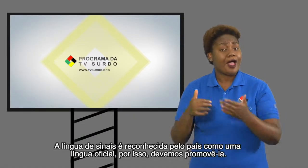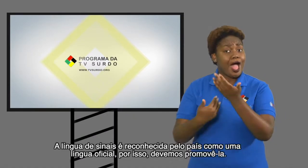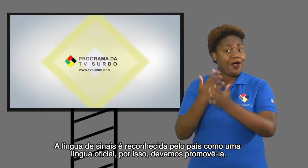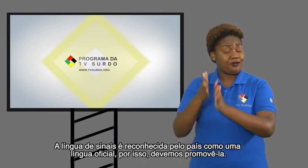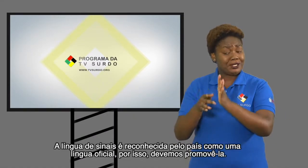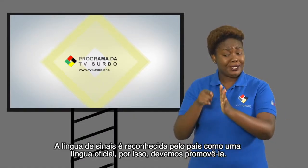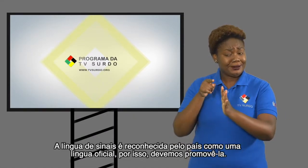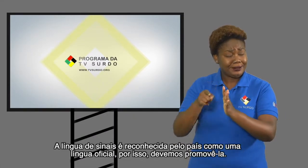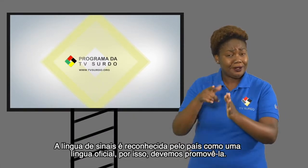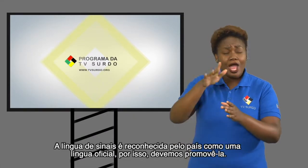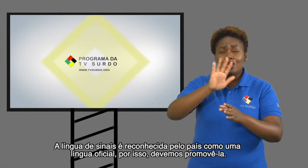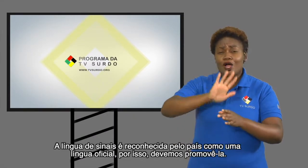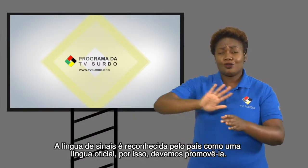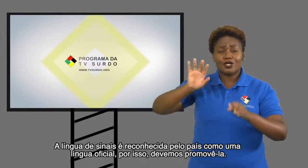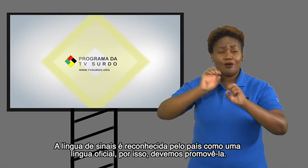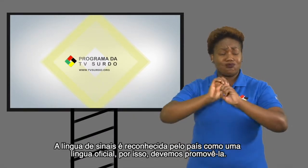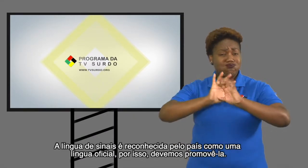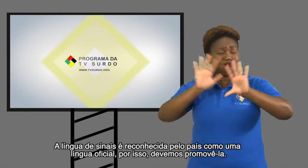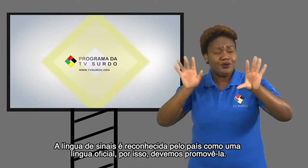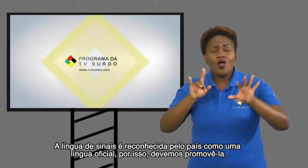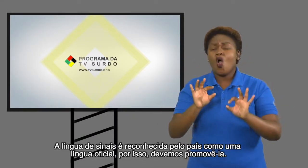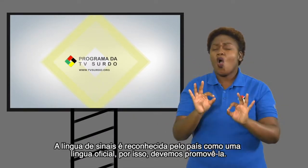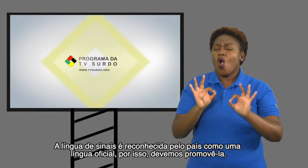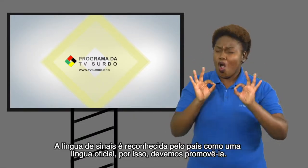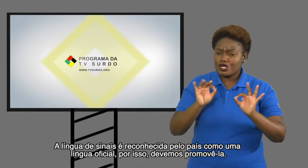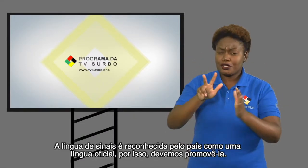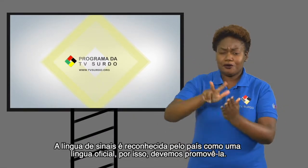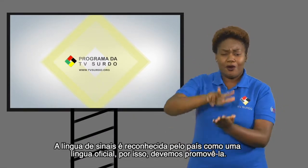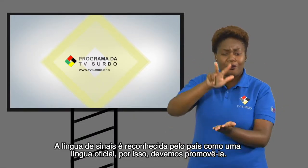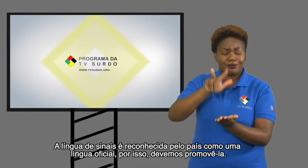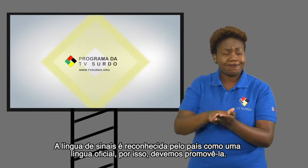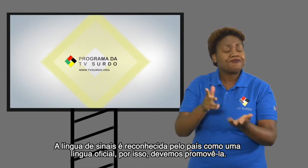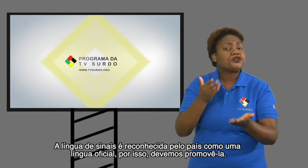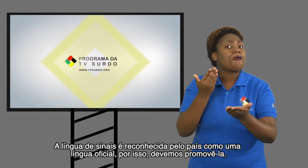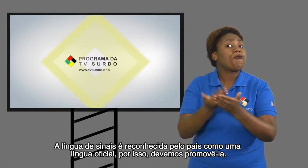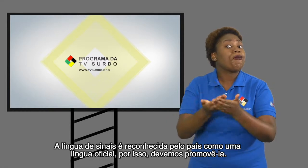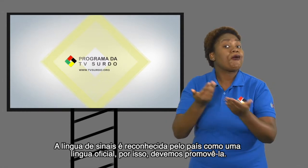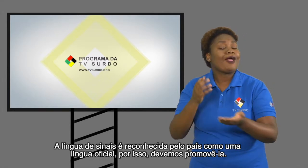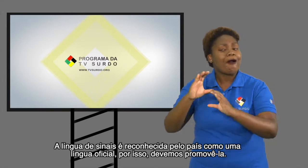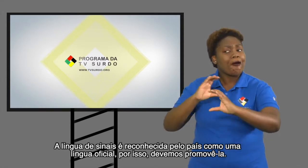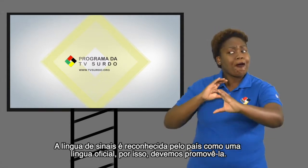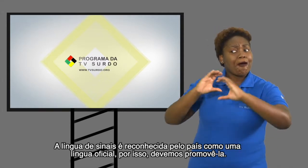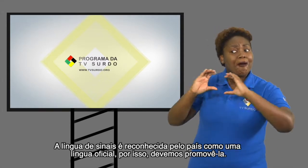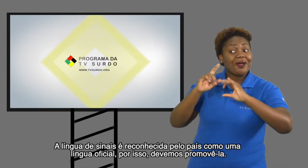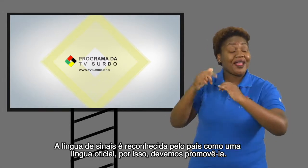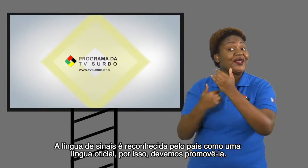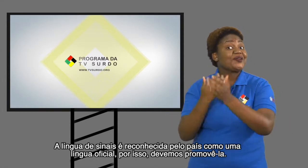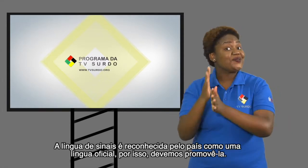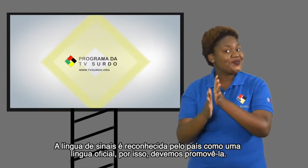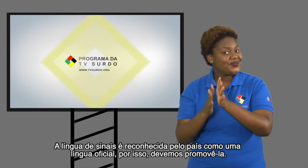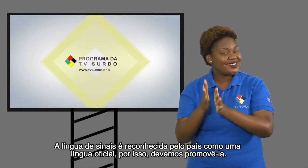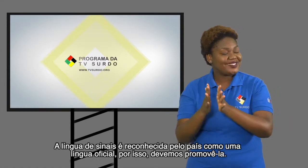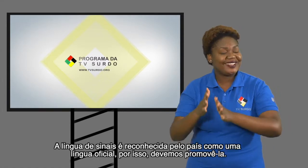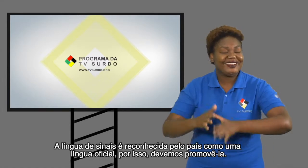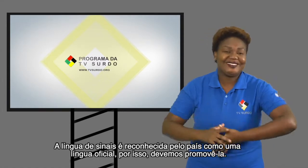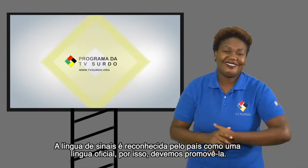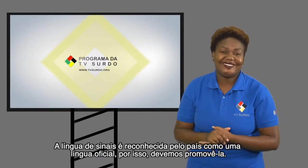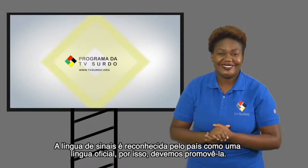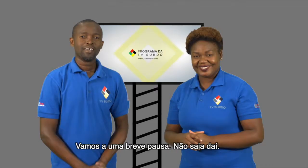A língua de sinais é reconhecida pelo país como uma língua oficial. Por isso, devemos promovê-la.